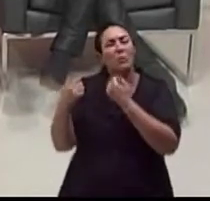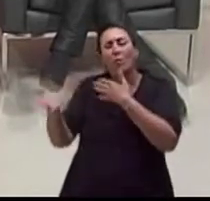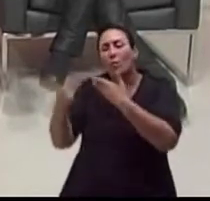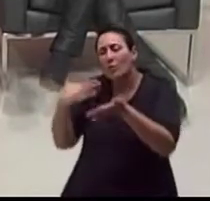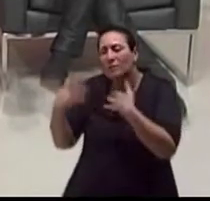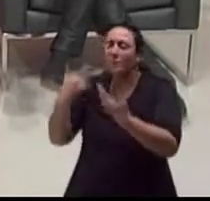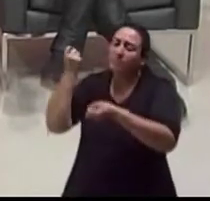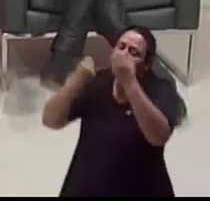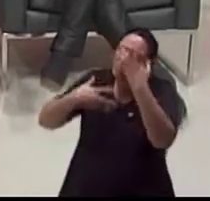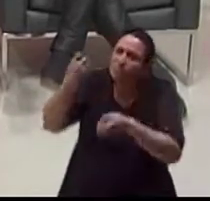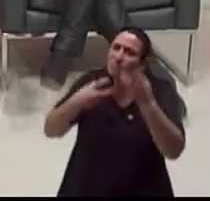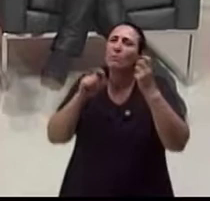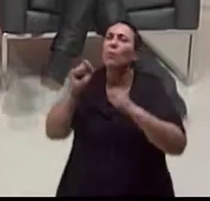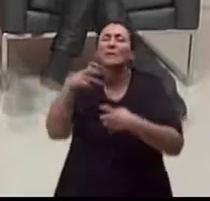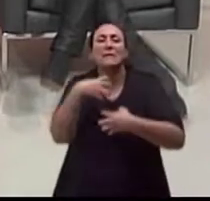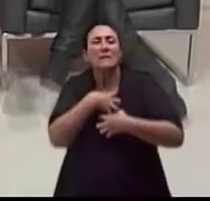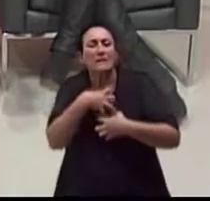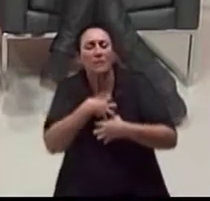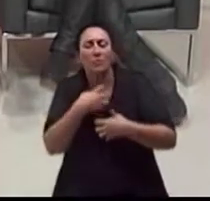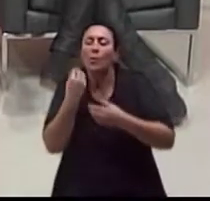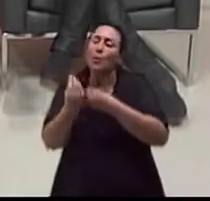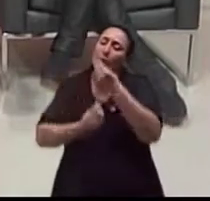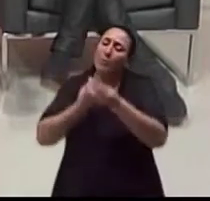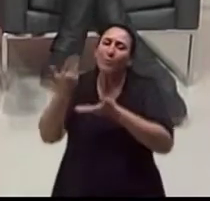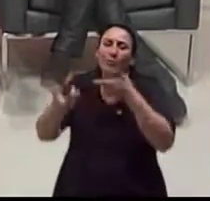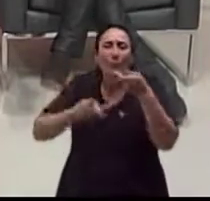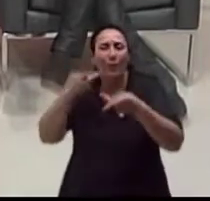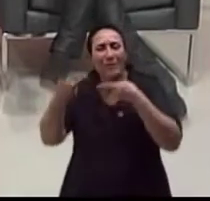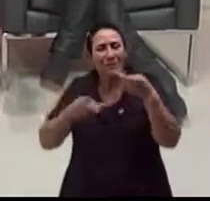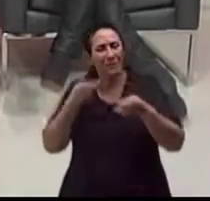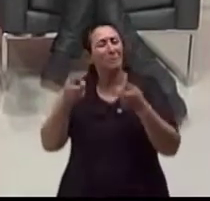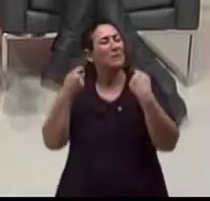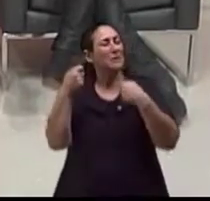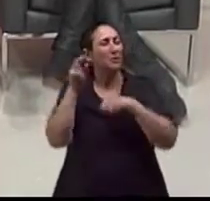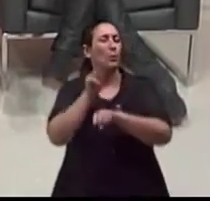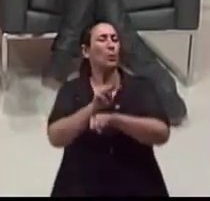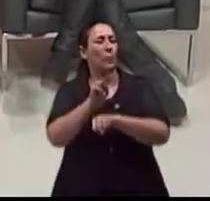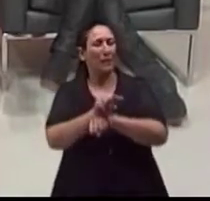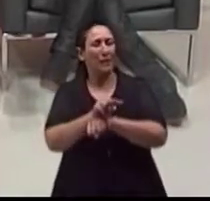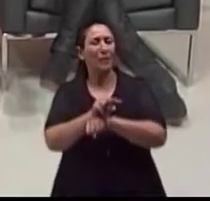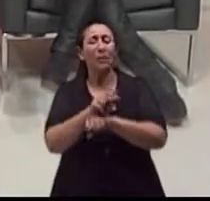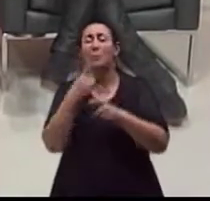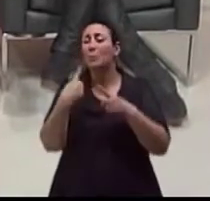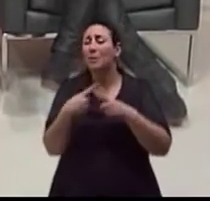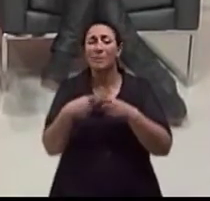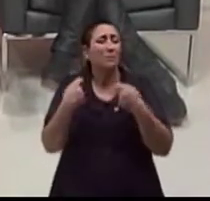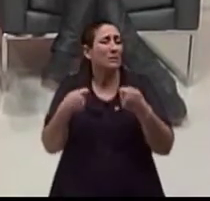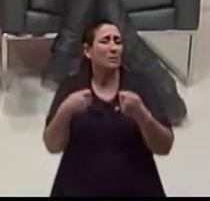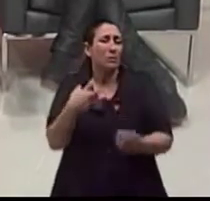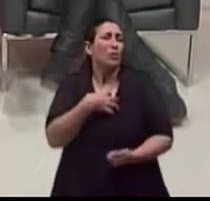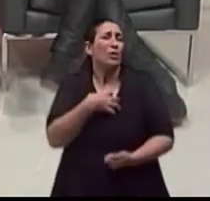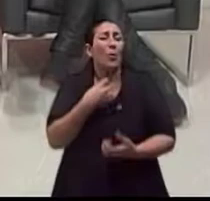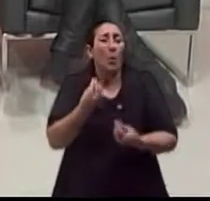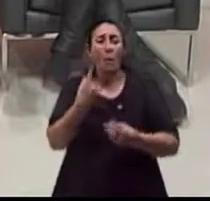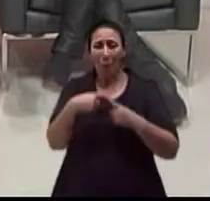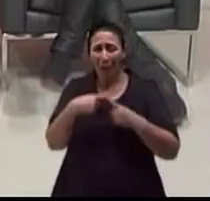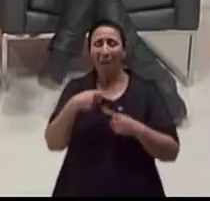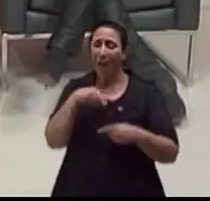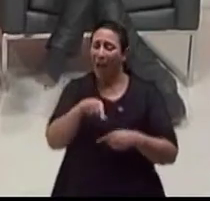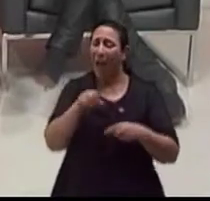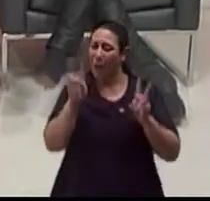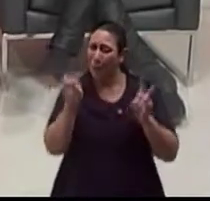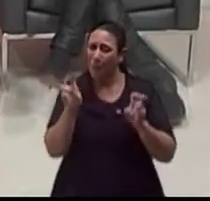hoje o carinho que pode ser feito a forma de falar também cuida e muito eu sei que todo uma forma de falar sobre certo